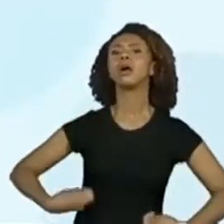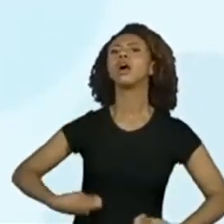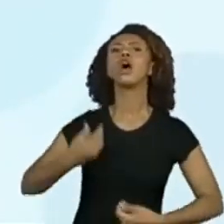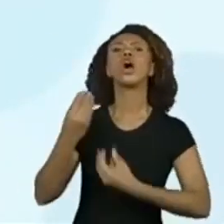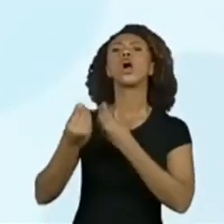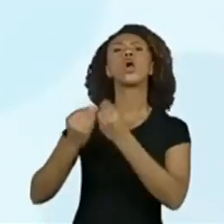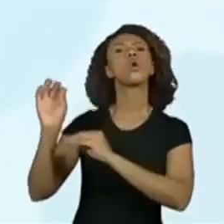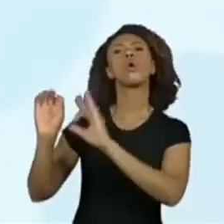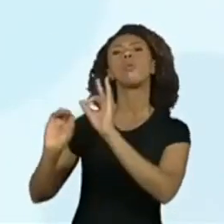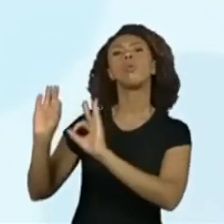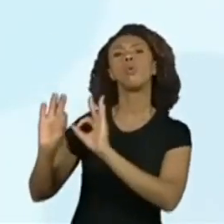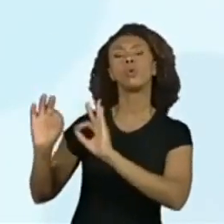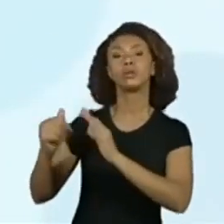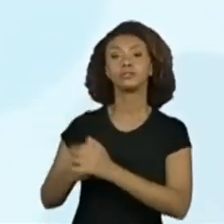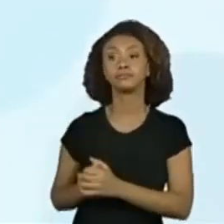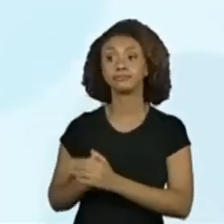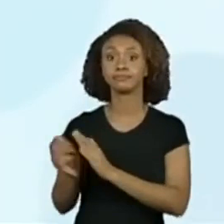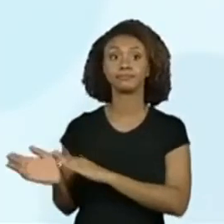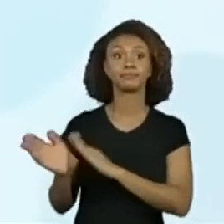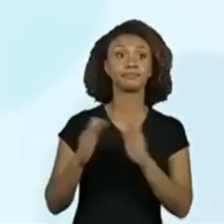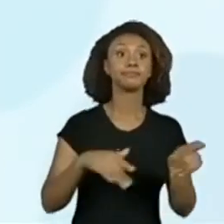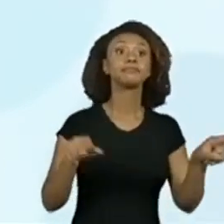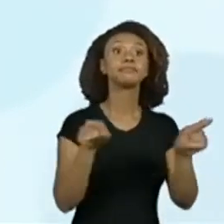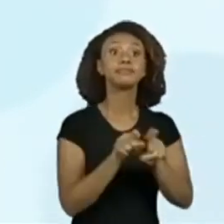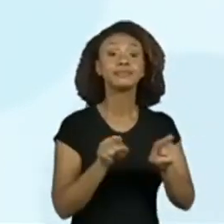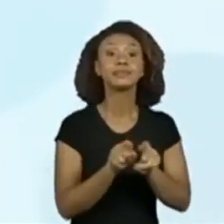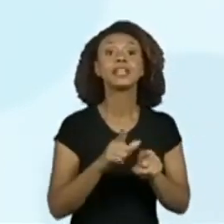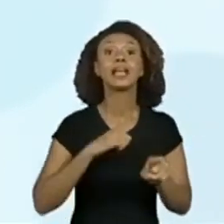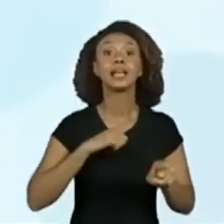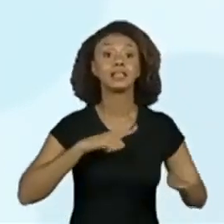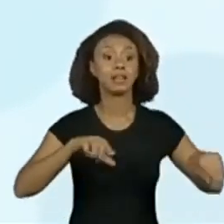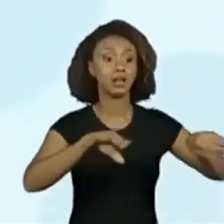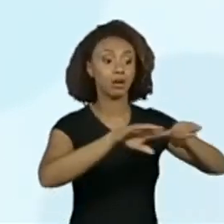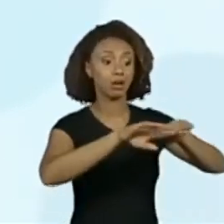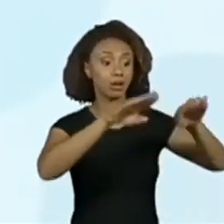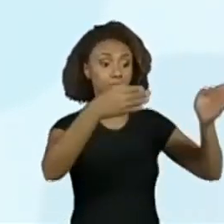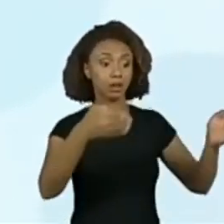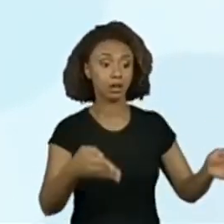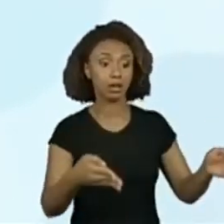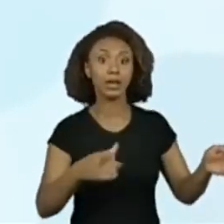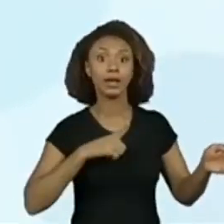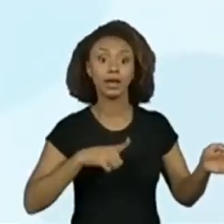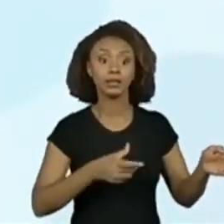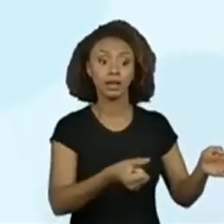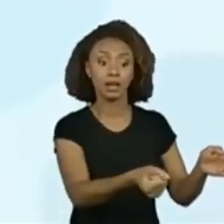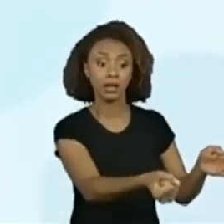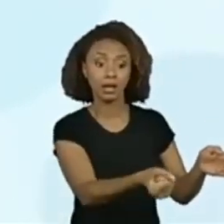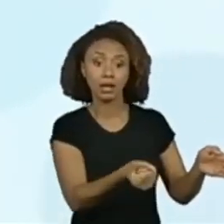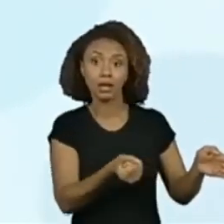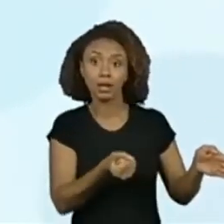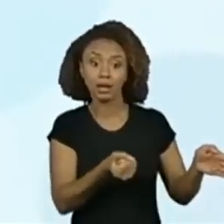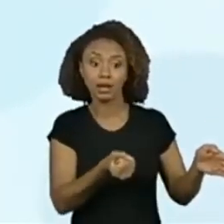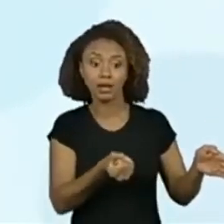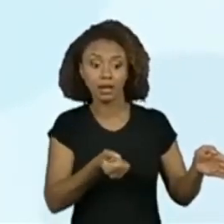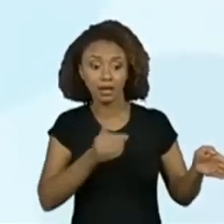poderia fazer não é temos ali algumas gavetas também nesse outro móvel olha temos três